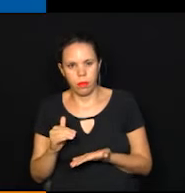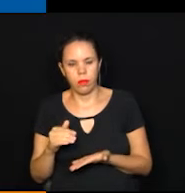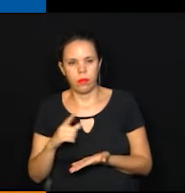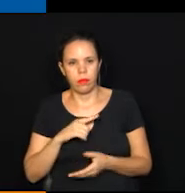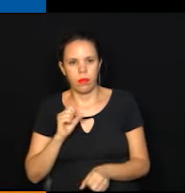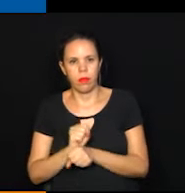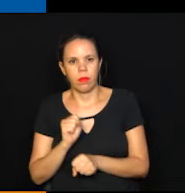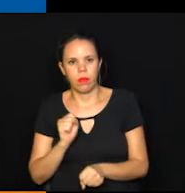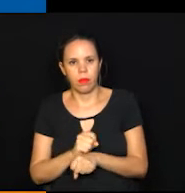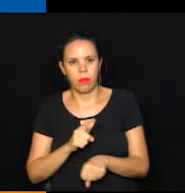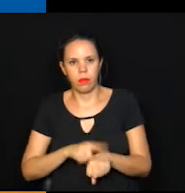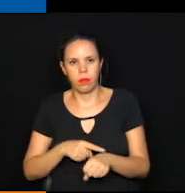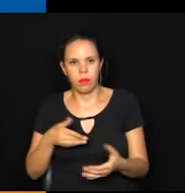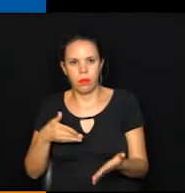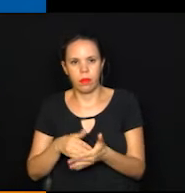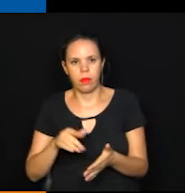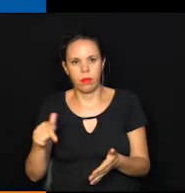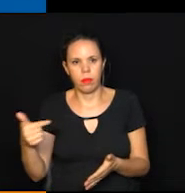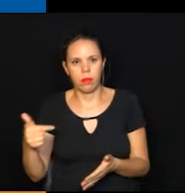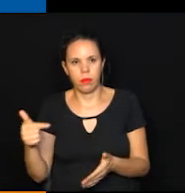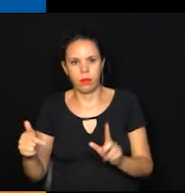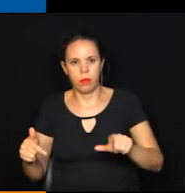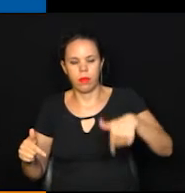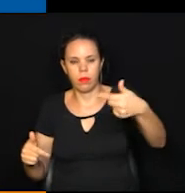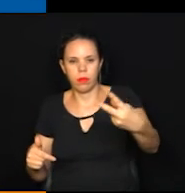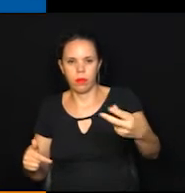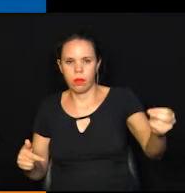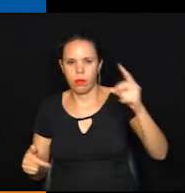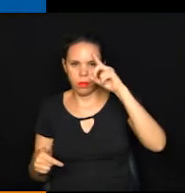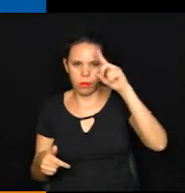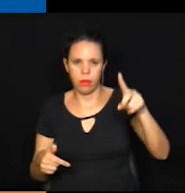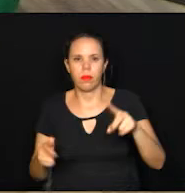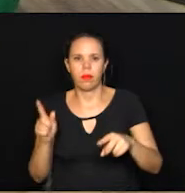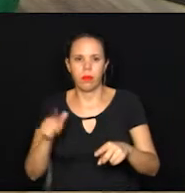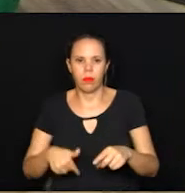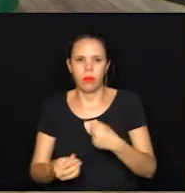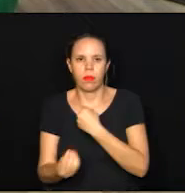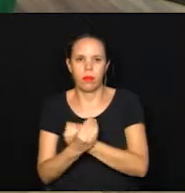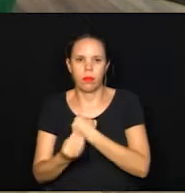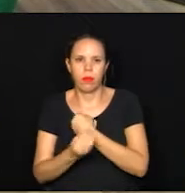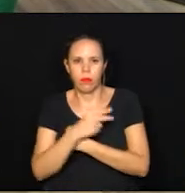que aguardar o prazo da segunda, e depois de uns 20 dias que ela pode ser considerada